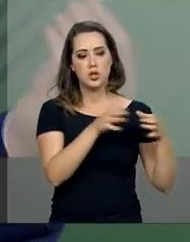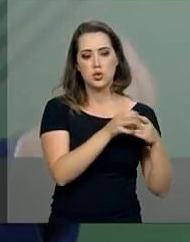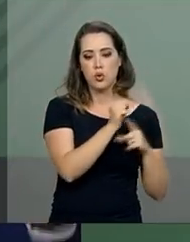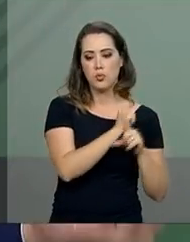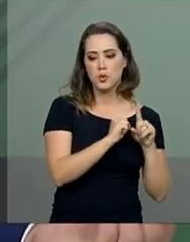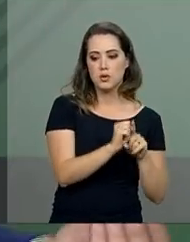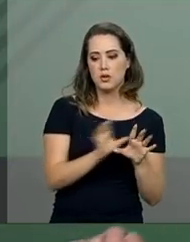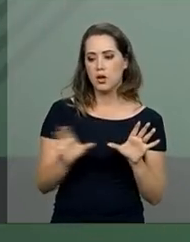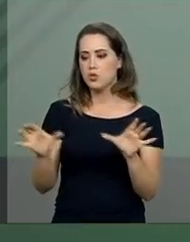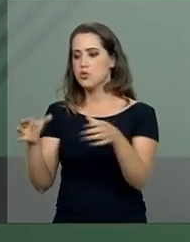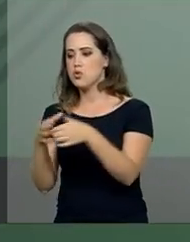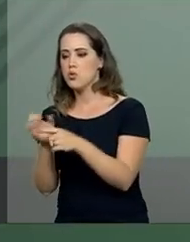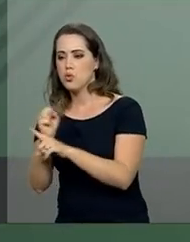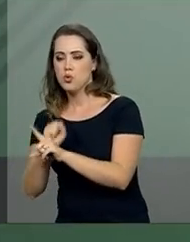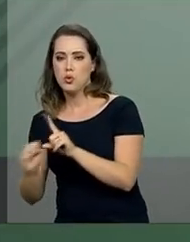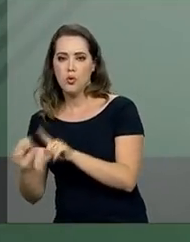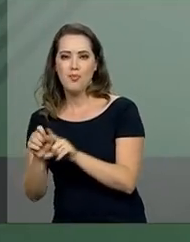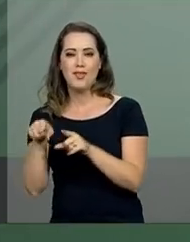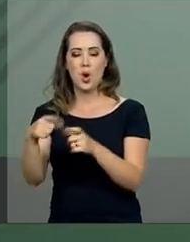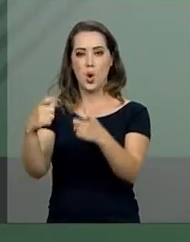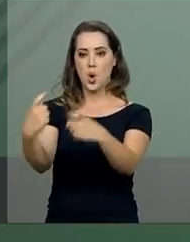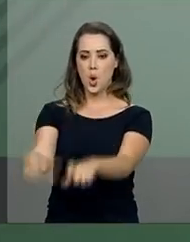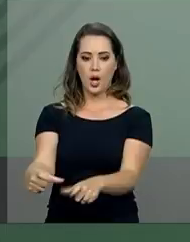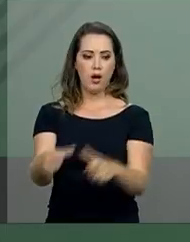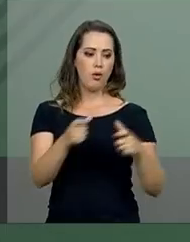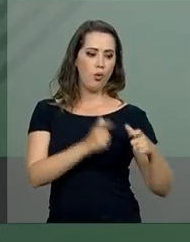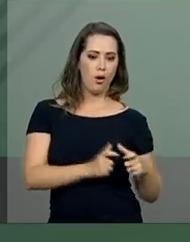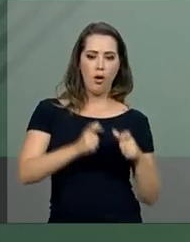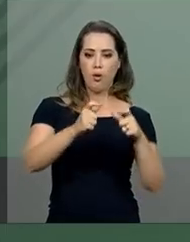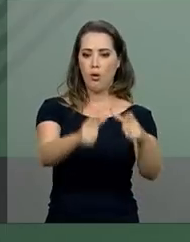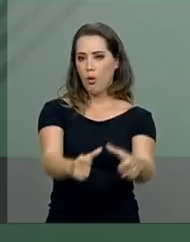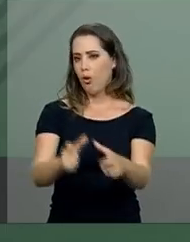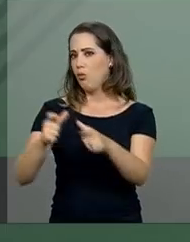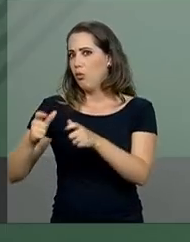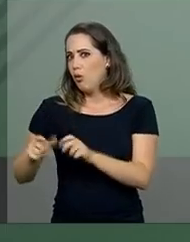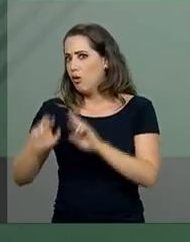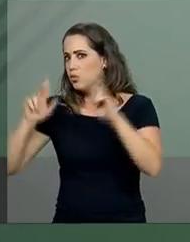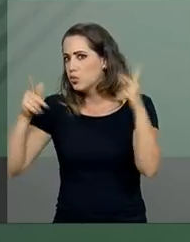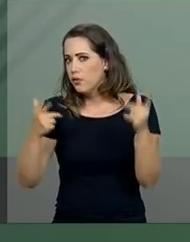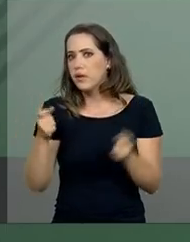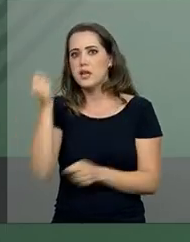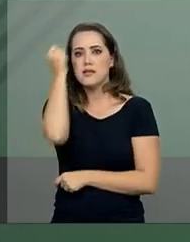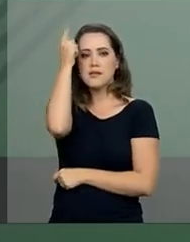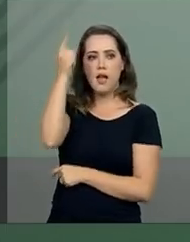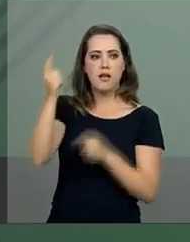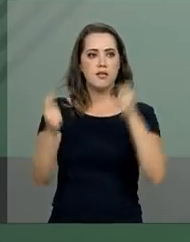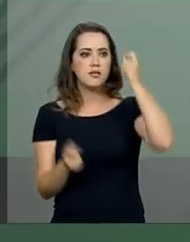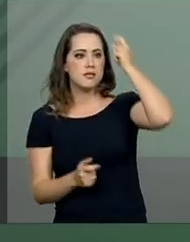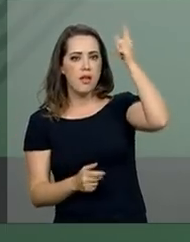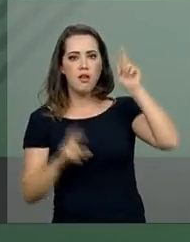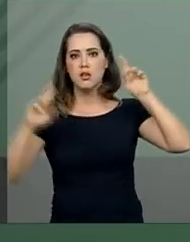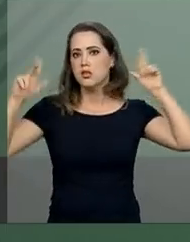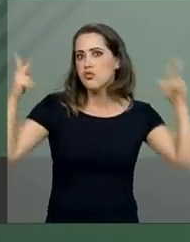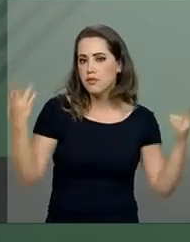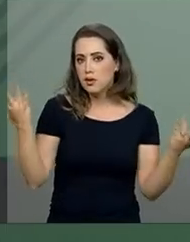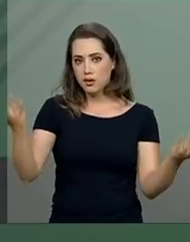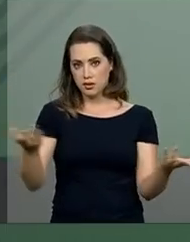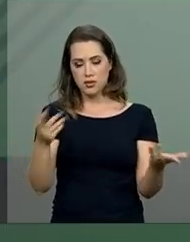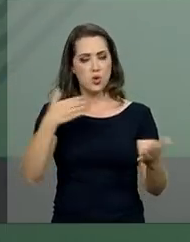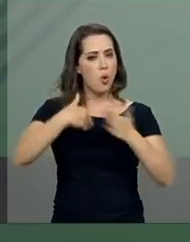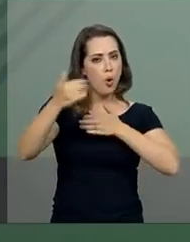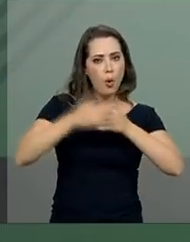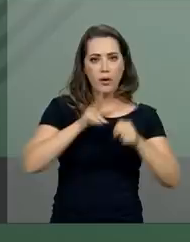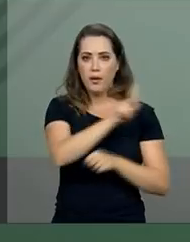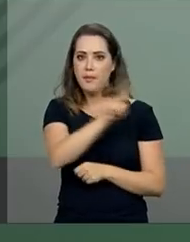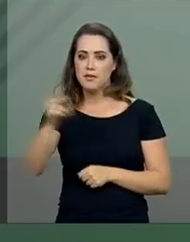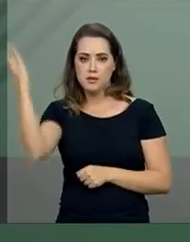temos diferenças regionais diferenças ideológicas seja quem for o presidente da república que vier